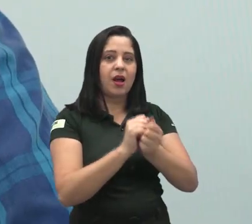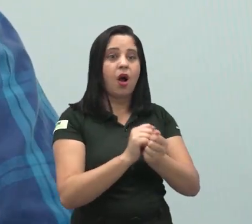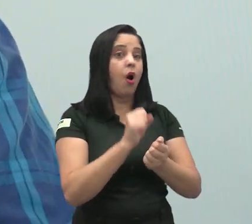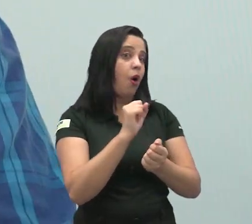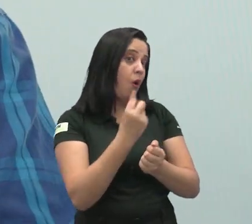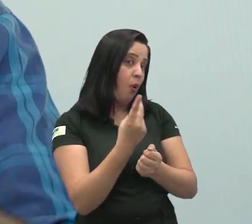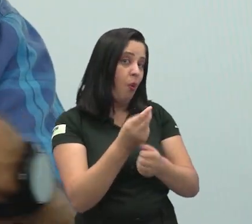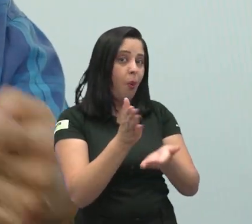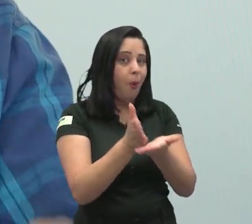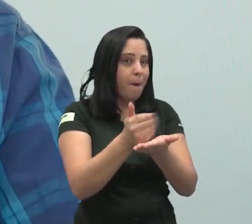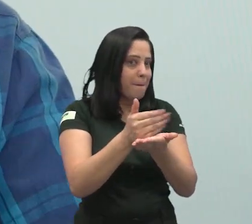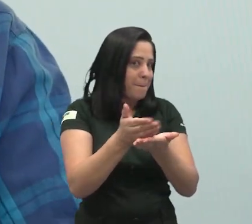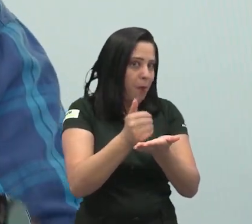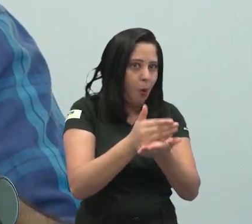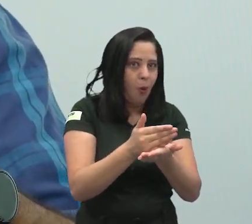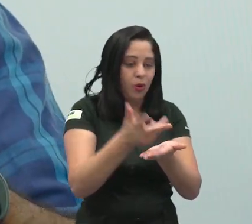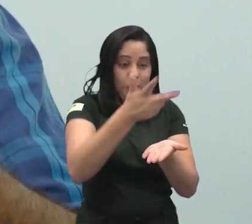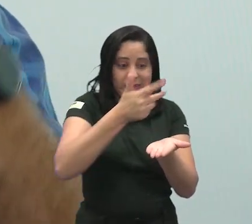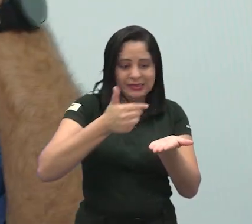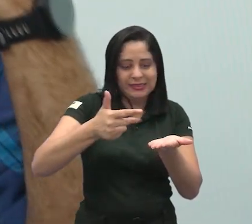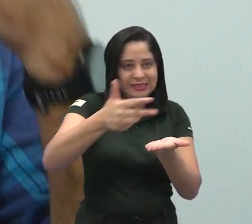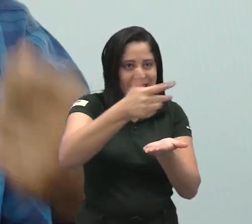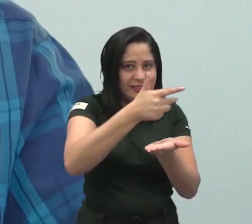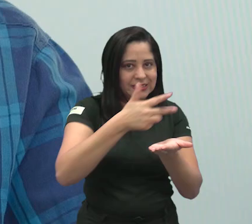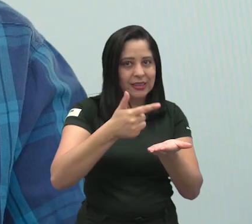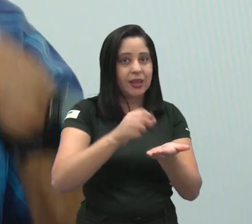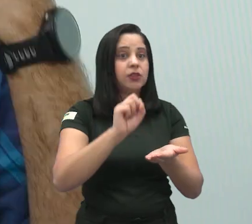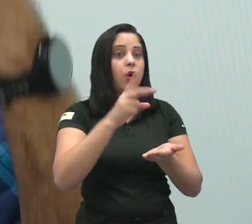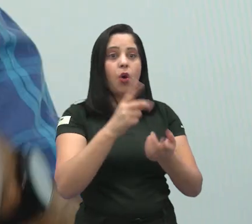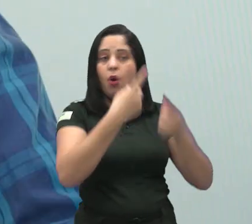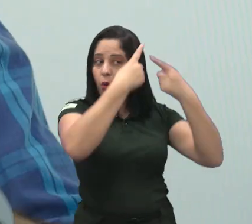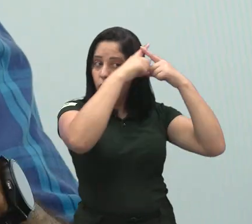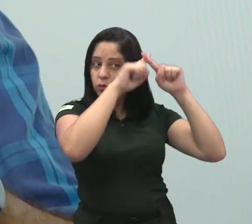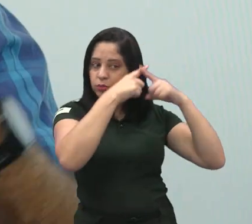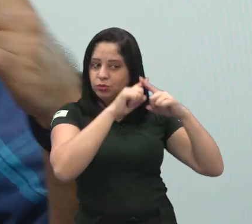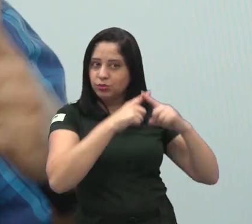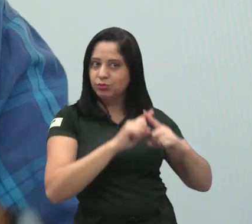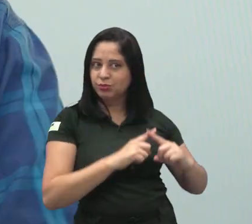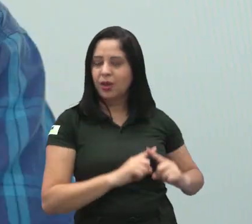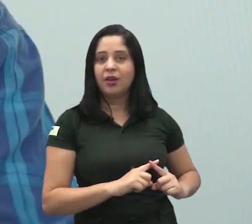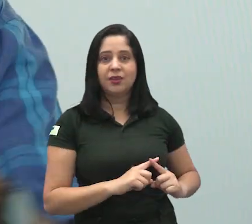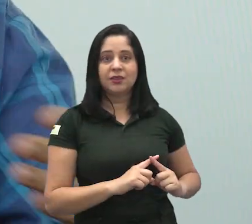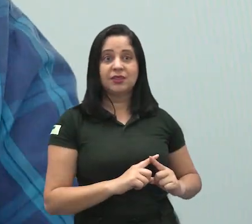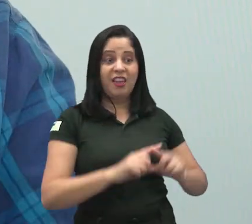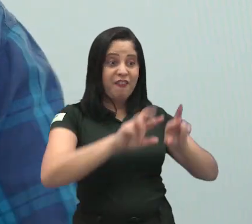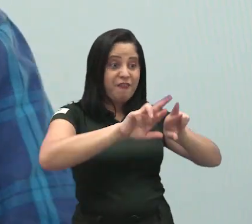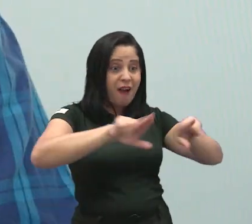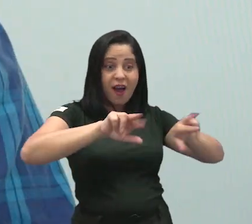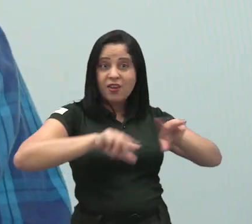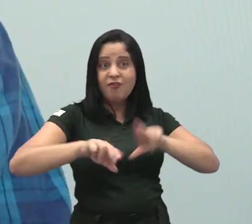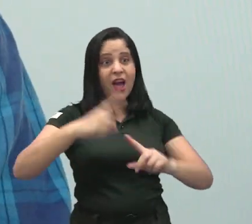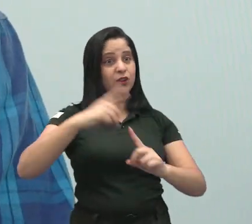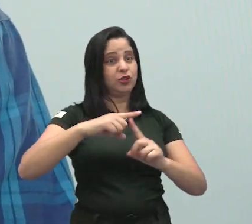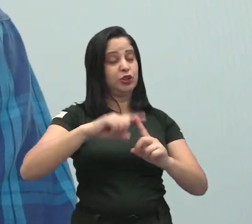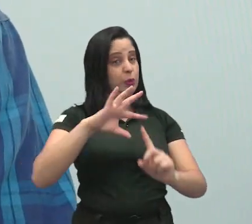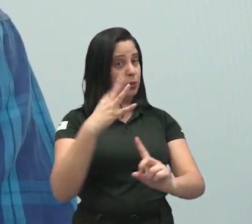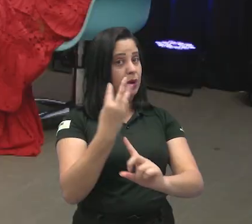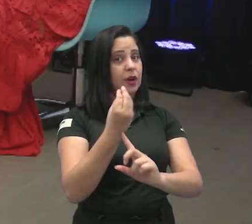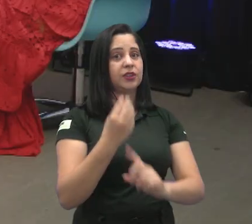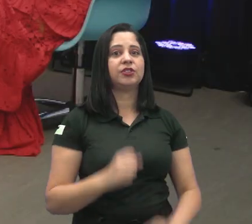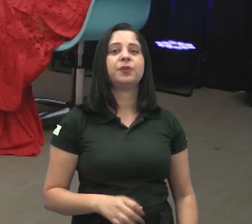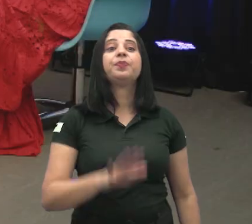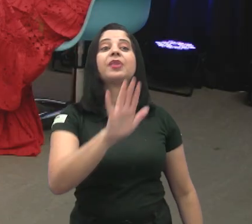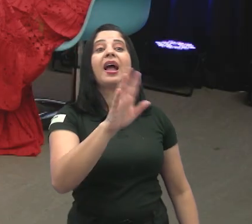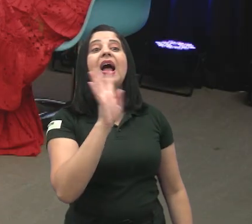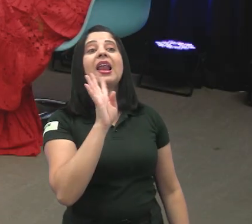bolo design, né? Uma arte no bolo, ou transista, que é arte no cabelo. Então, são várias diferentes formas de arte aí. Muito bom. Sabe o que é